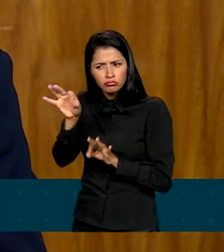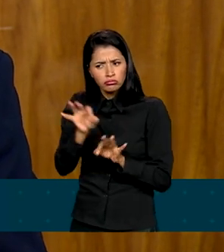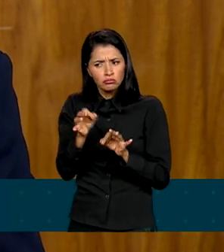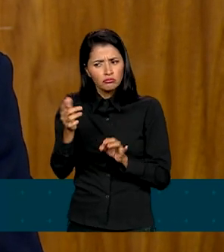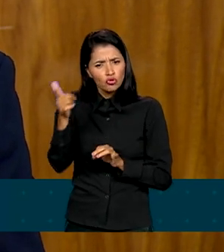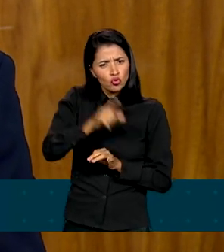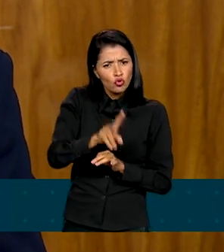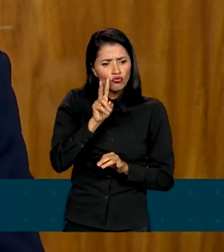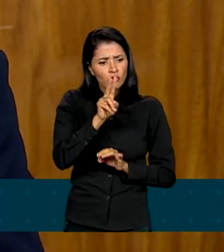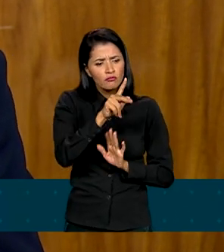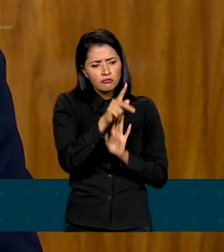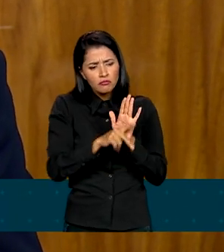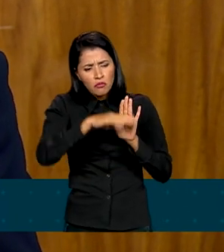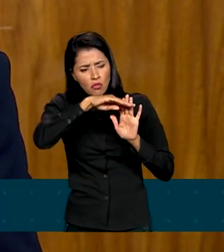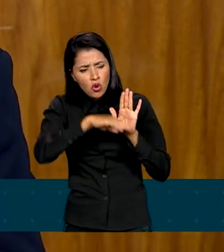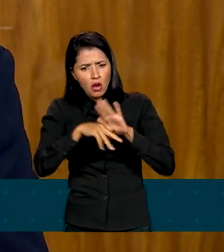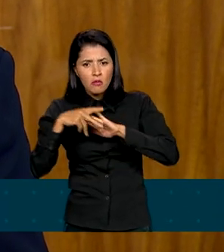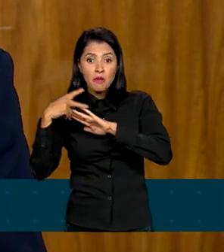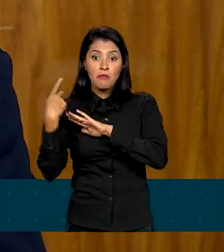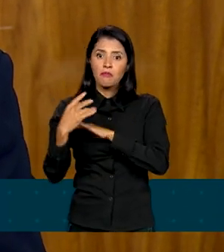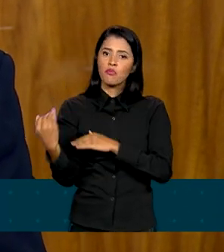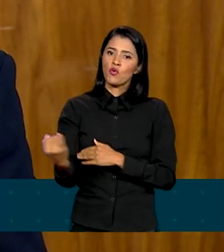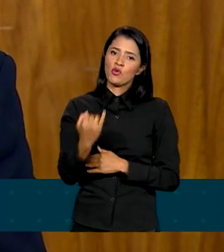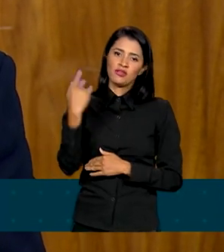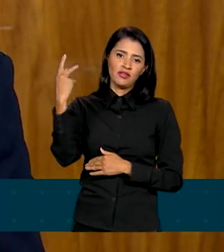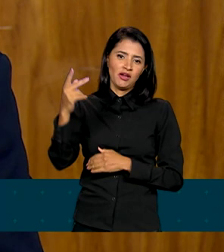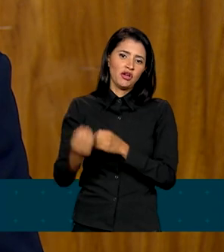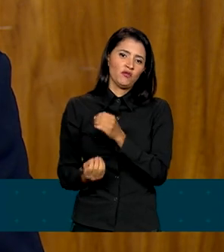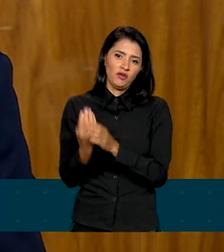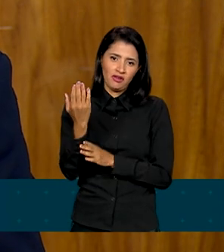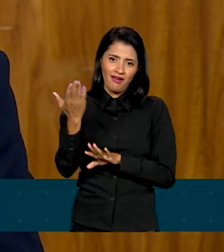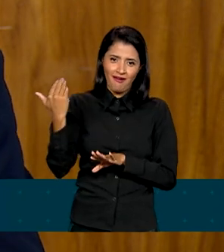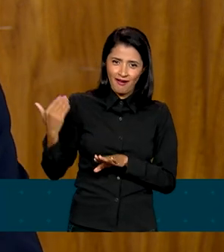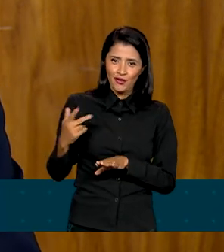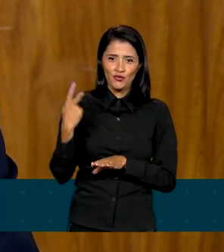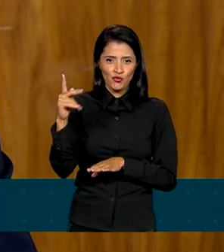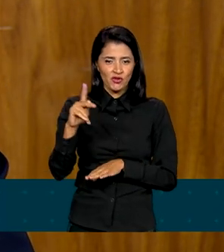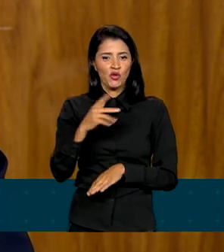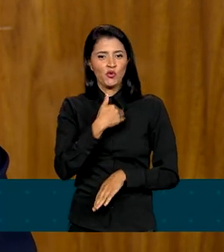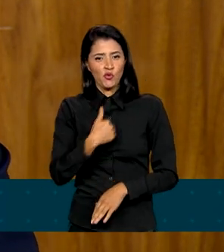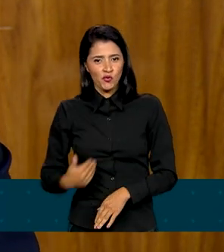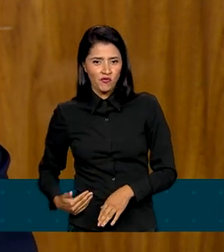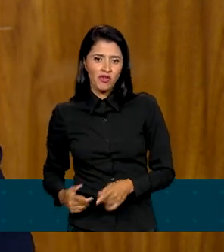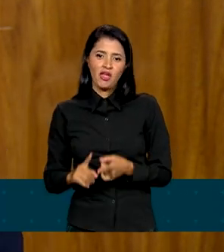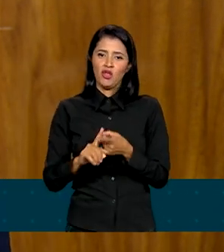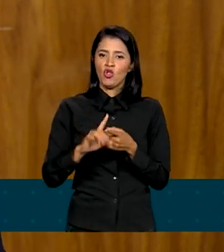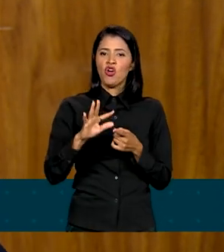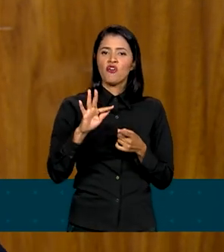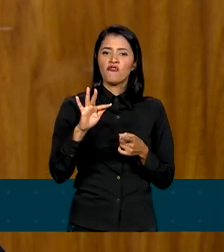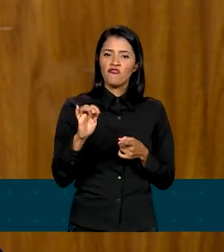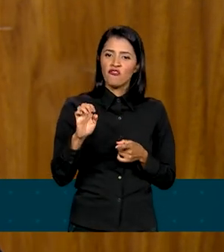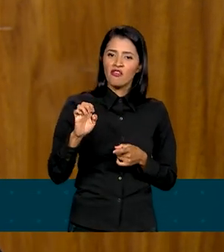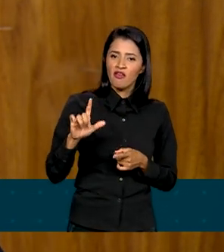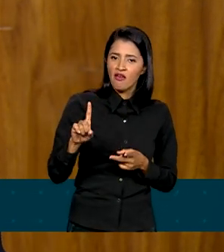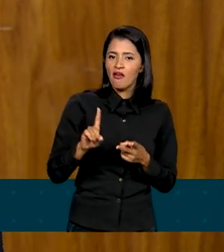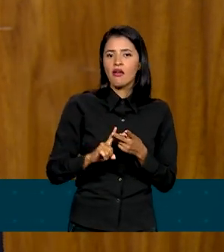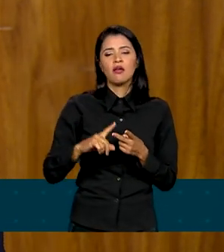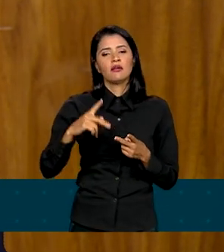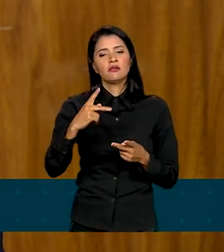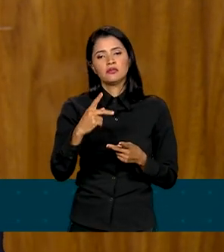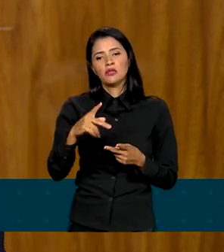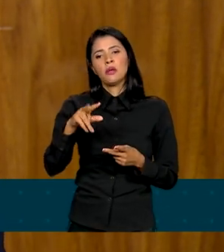importantes que foram criados no seu governo, do próprio FIES, do ProUni. Aliás, estamos revertendo, presidente, a